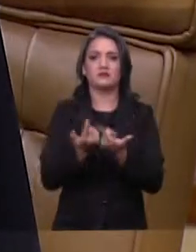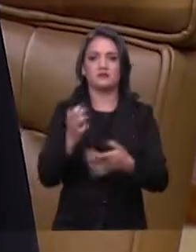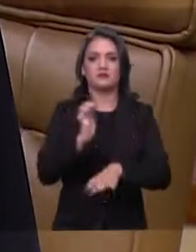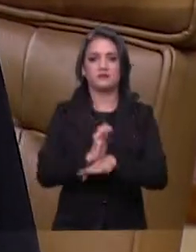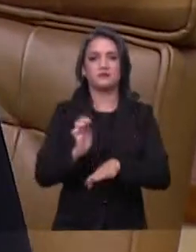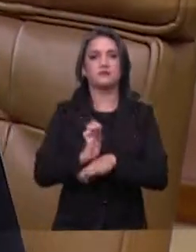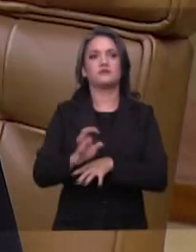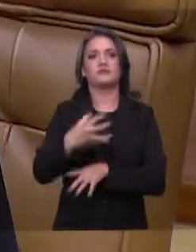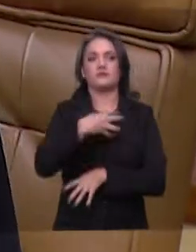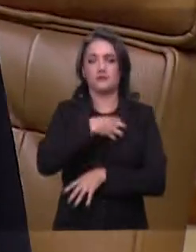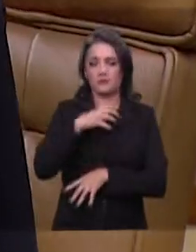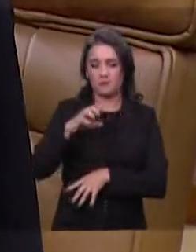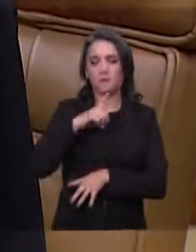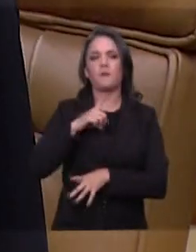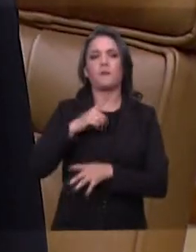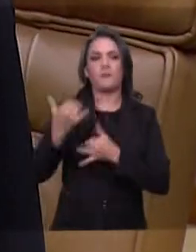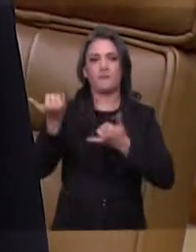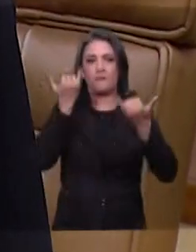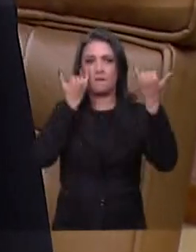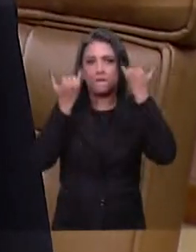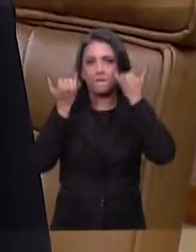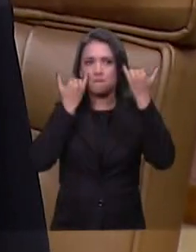da Bahia, ao prestar informações